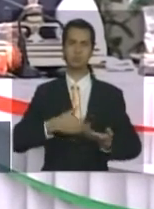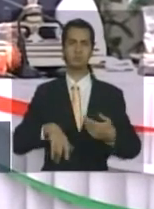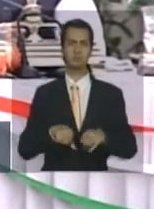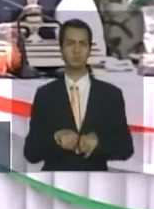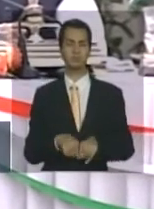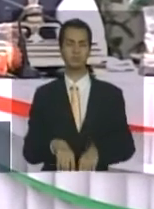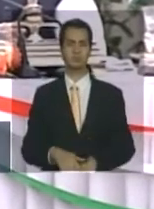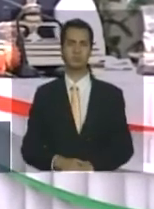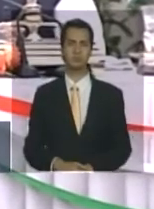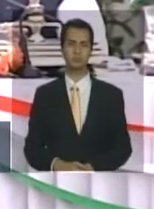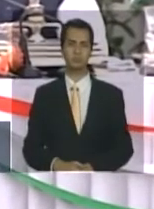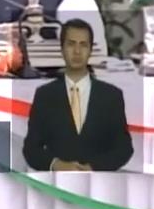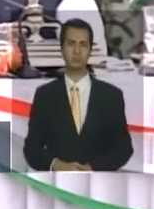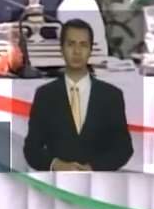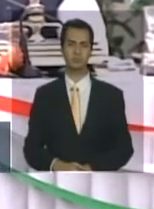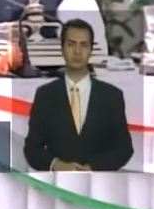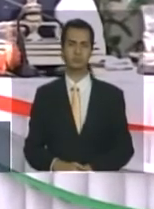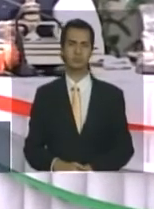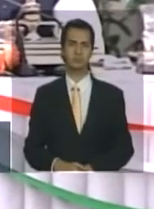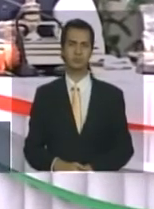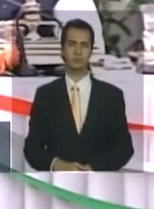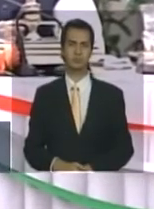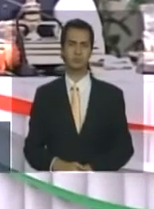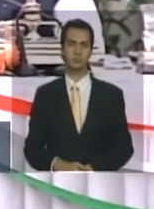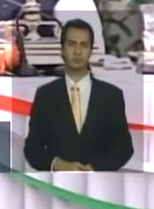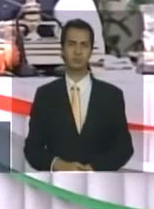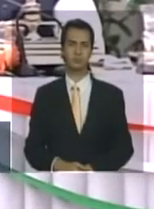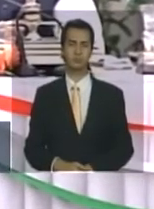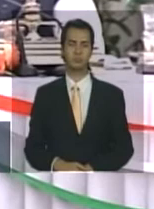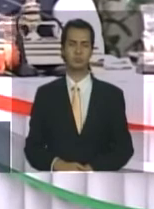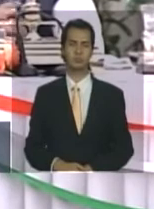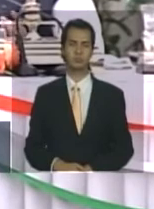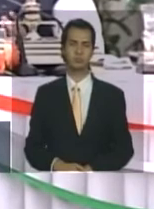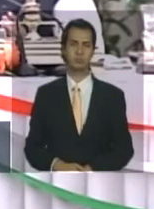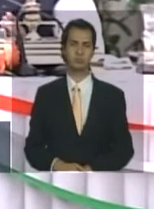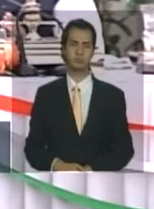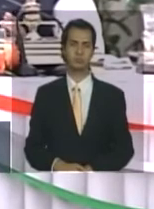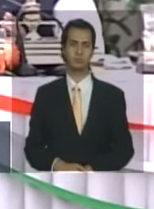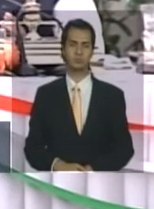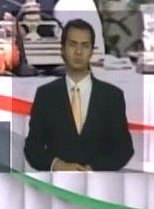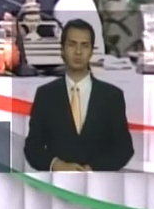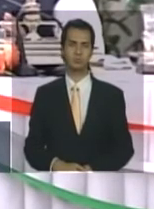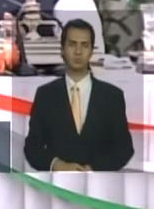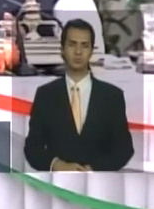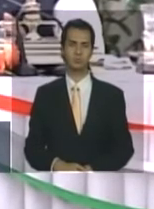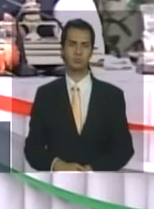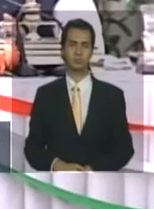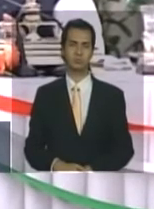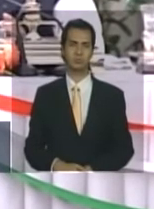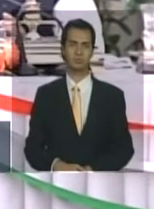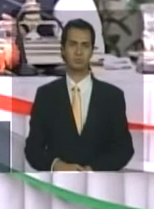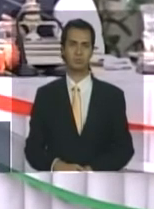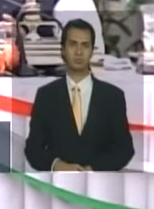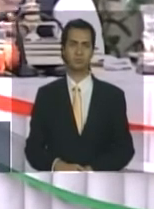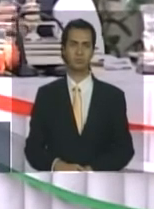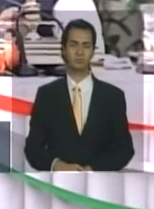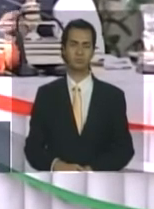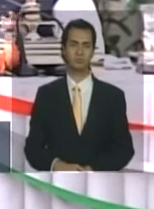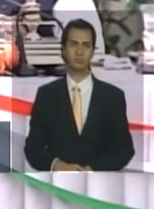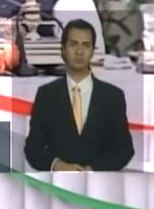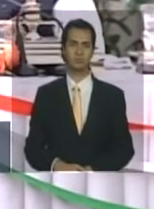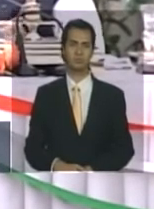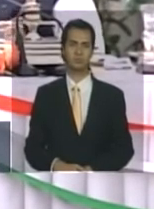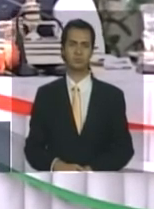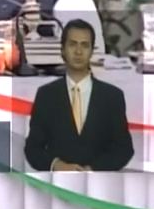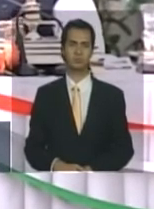All of these different bodies in which we join efforts around the accomplishment of political, economic, commercial, financial, and sustainable